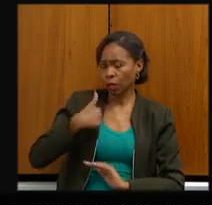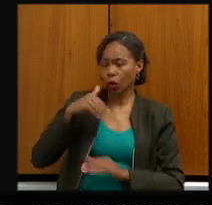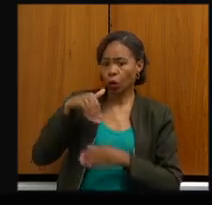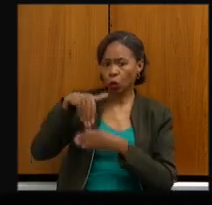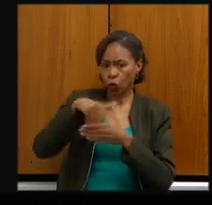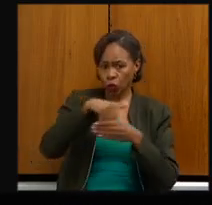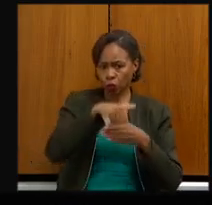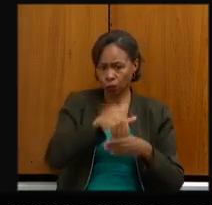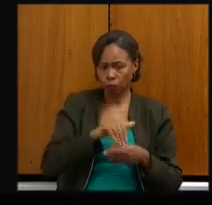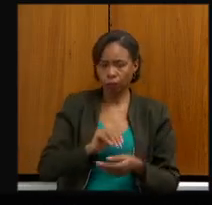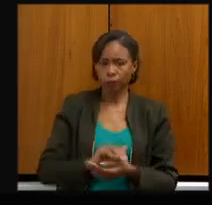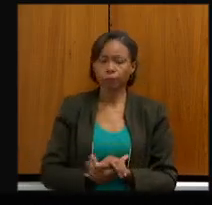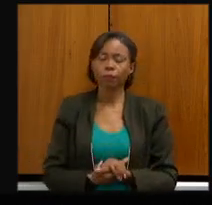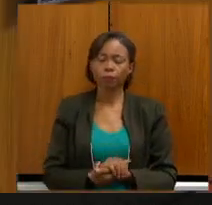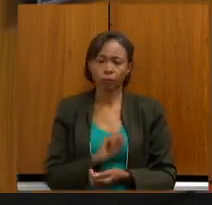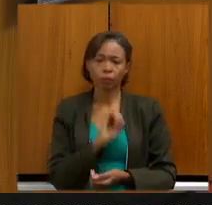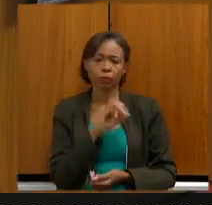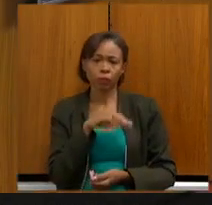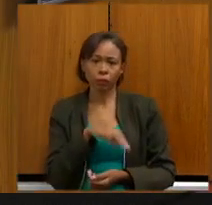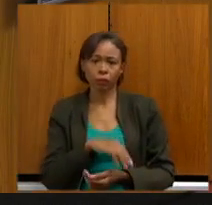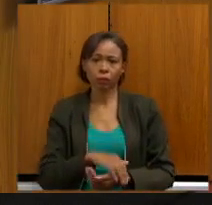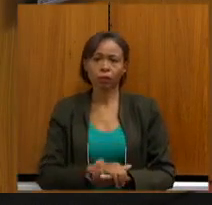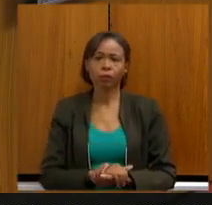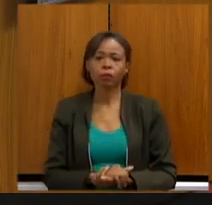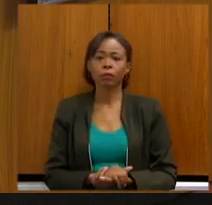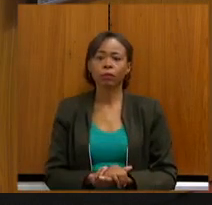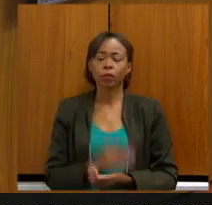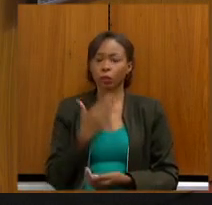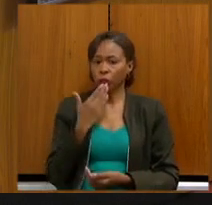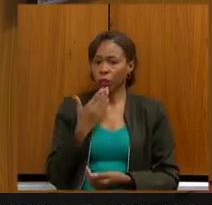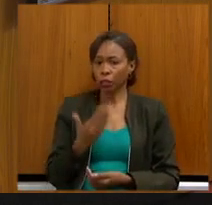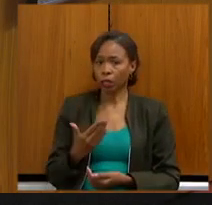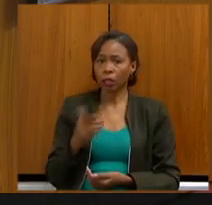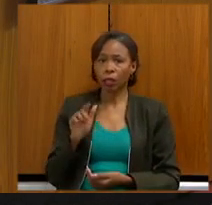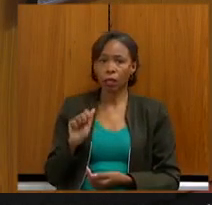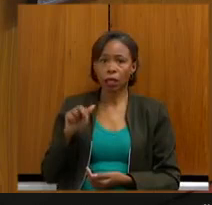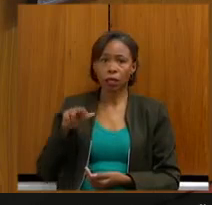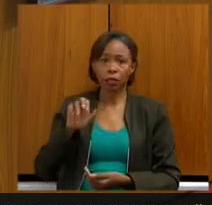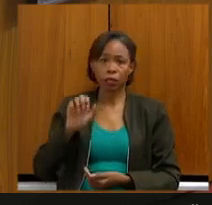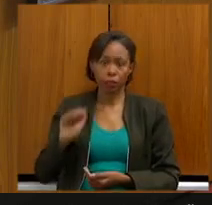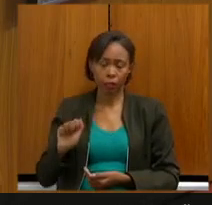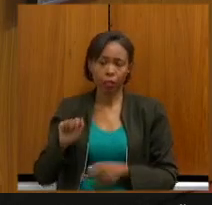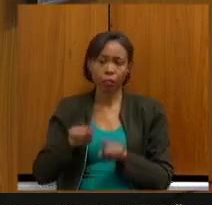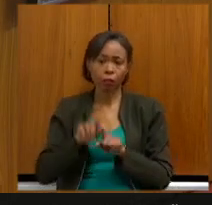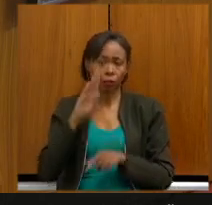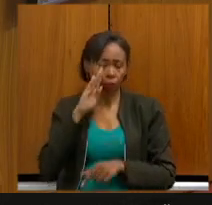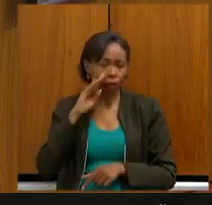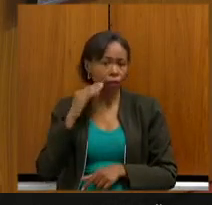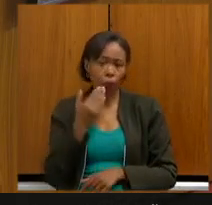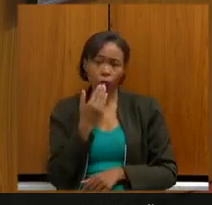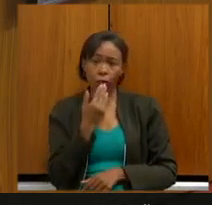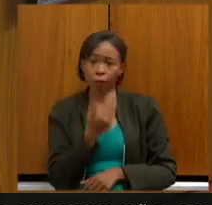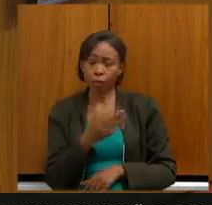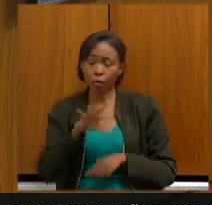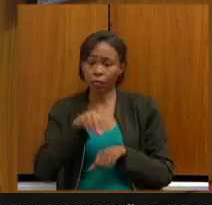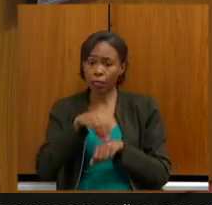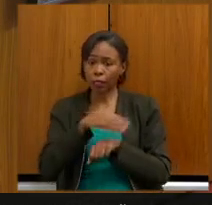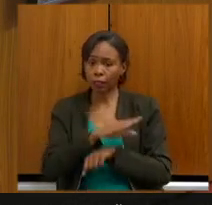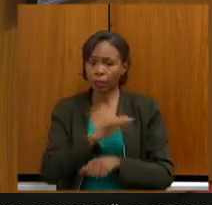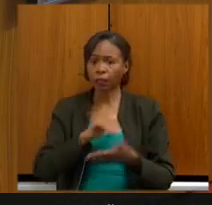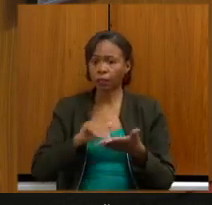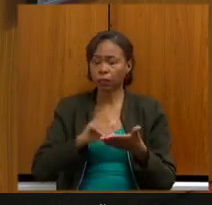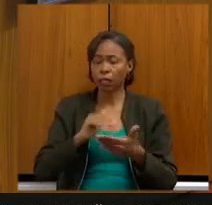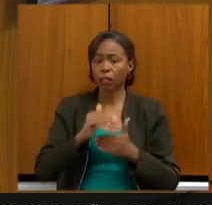votação É sim é requerimento do deputado André e Beatriz que seja encaminhada à secretaria